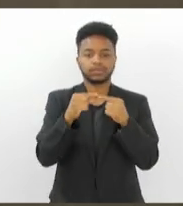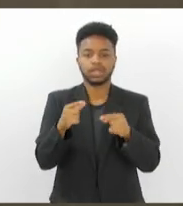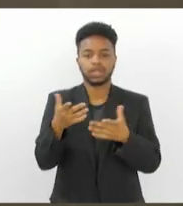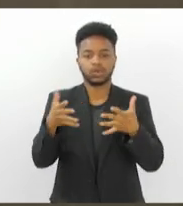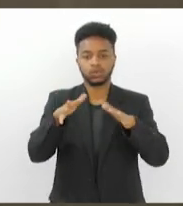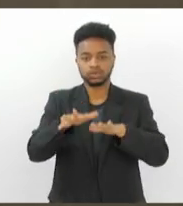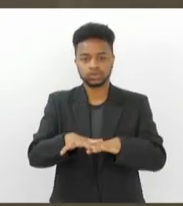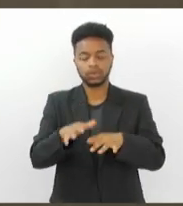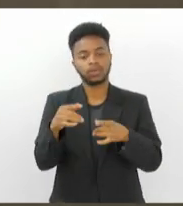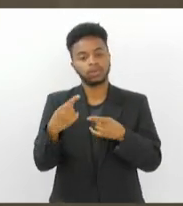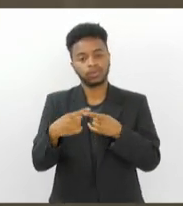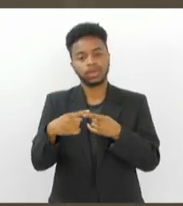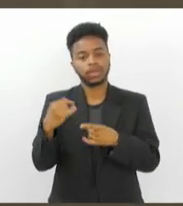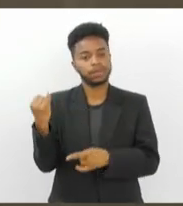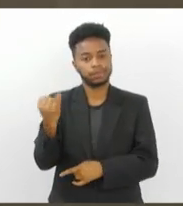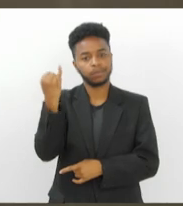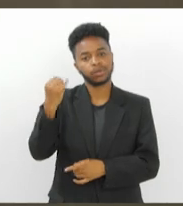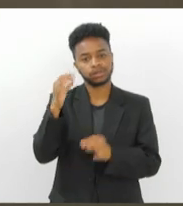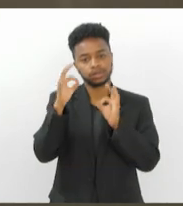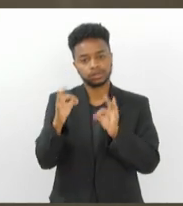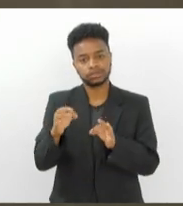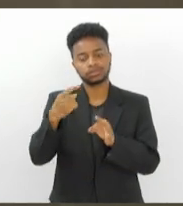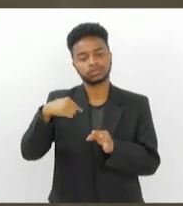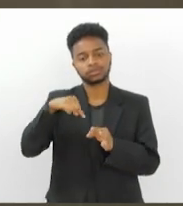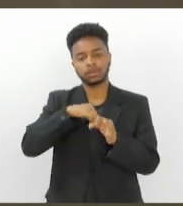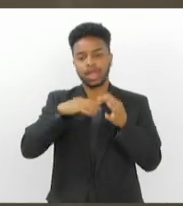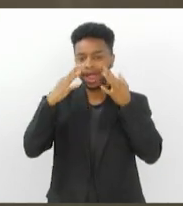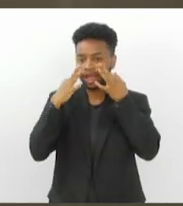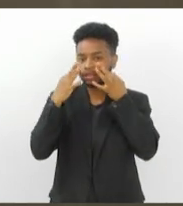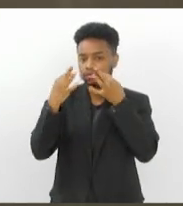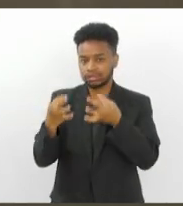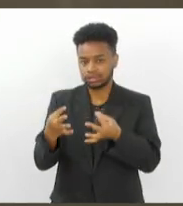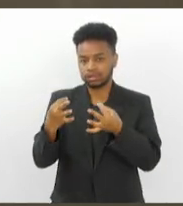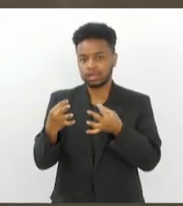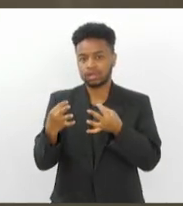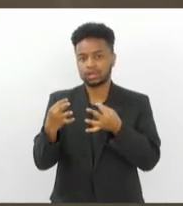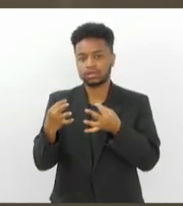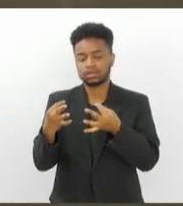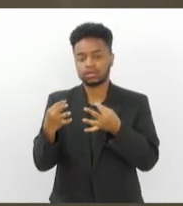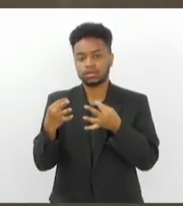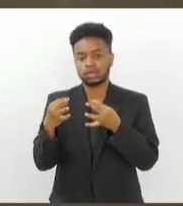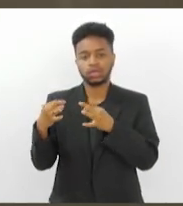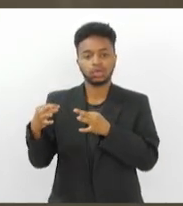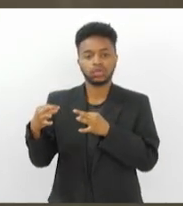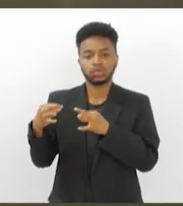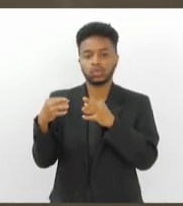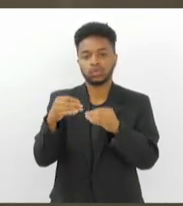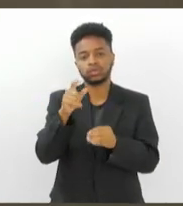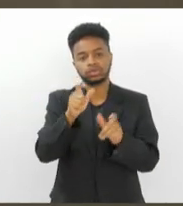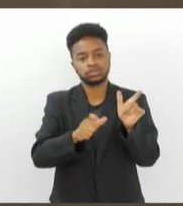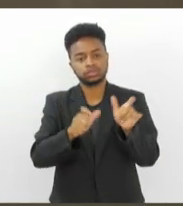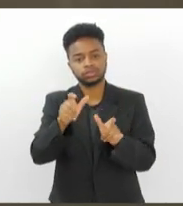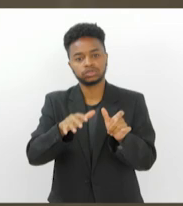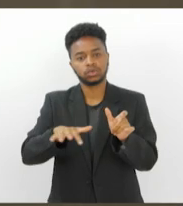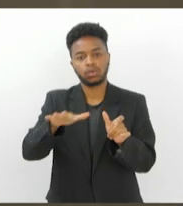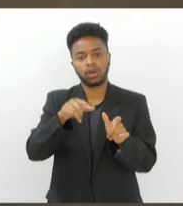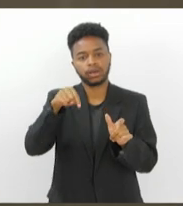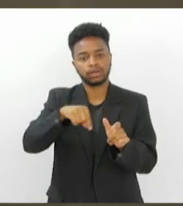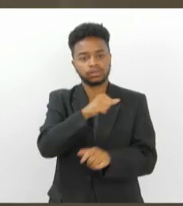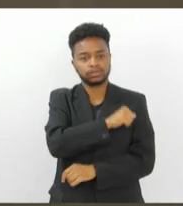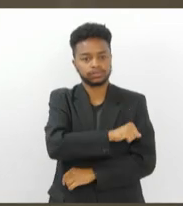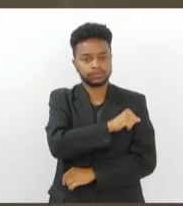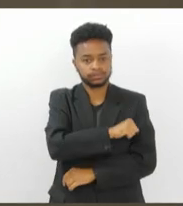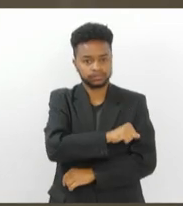inclusão é muito importante a gente se atentar eh a todas a a todo o público do nosso nosso Estado do Rio de